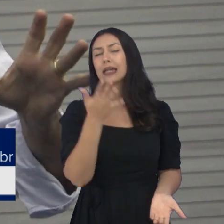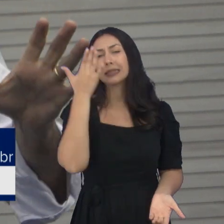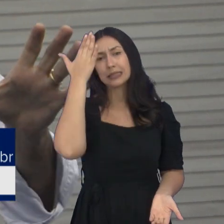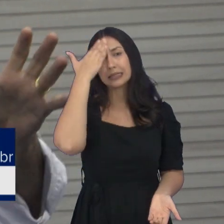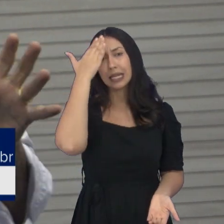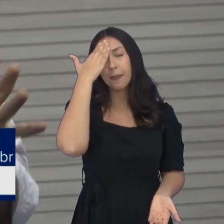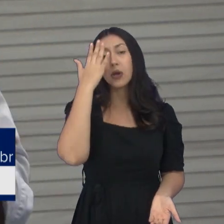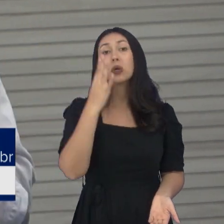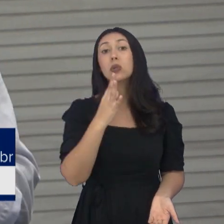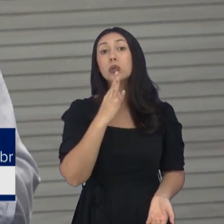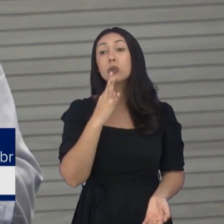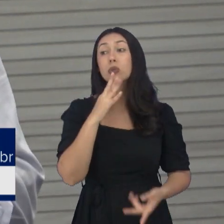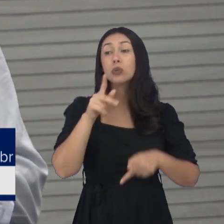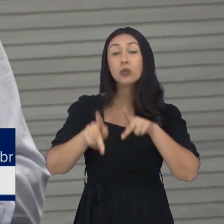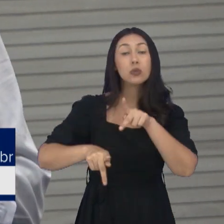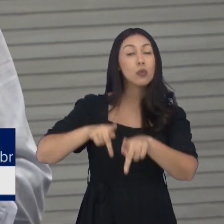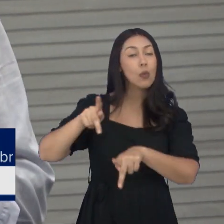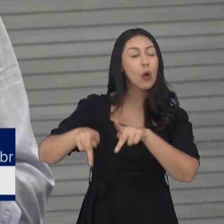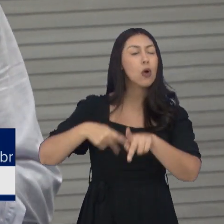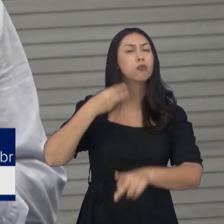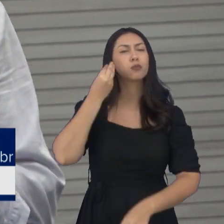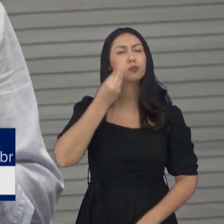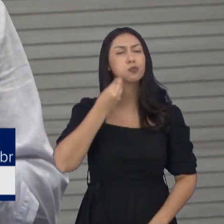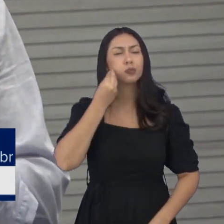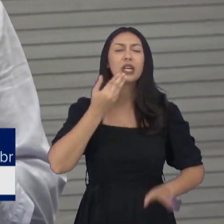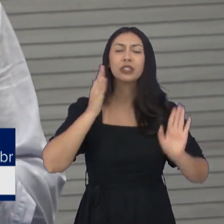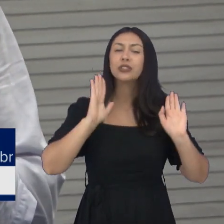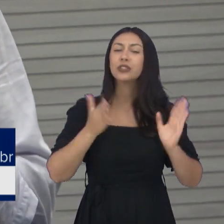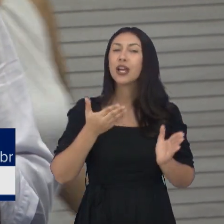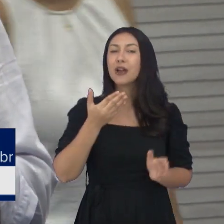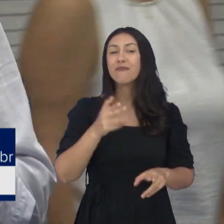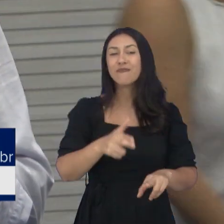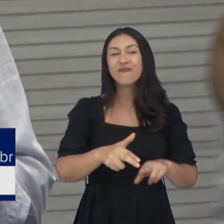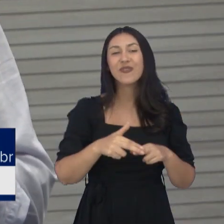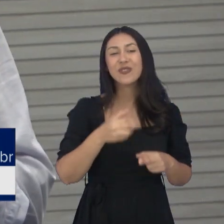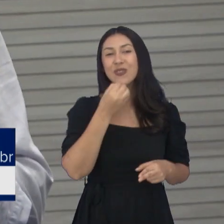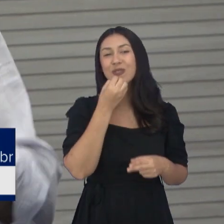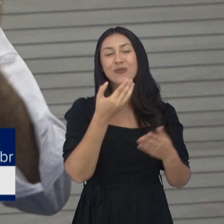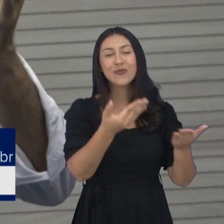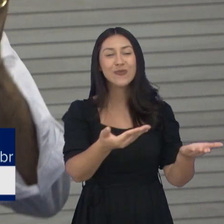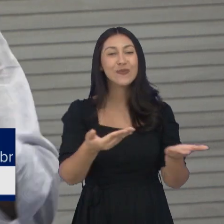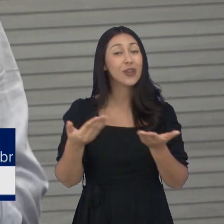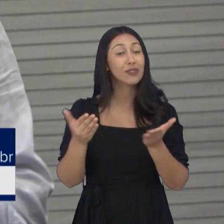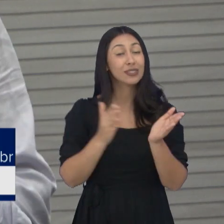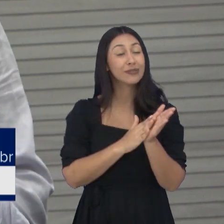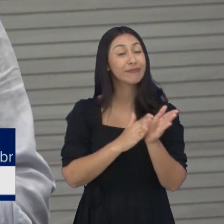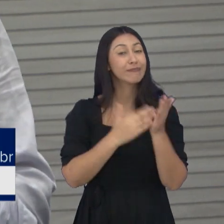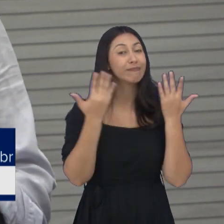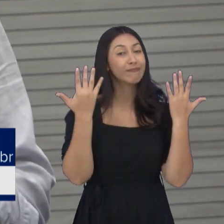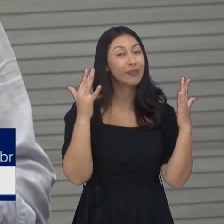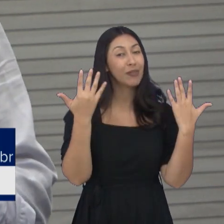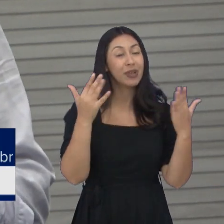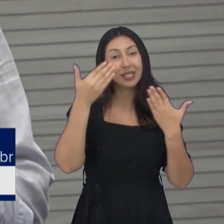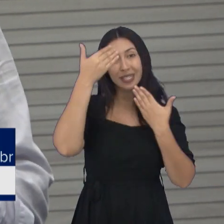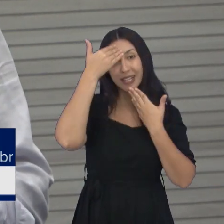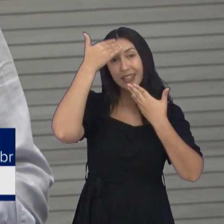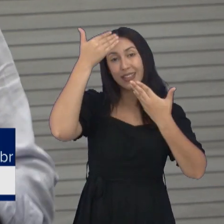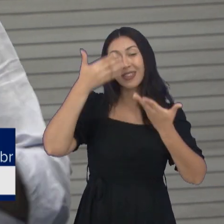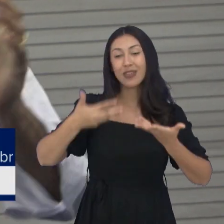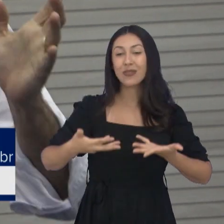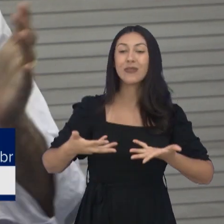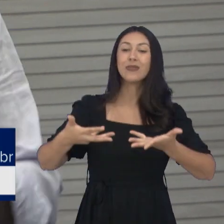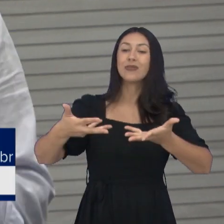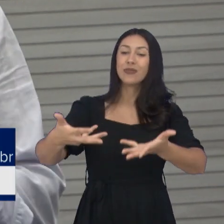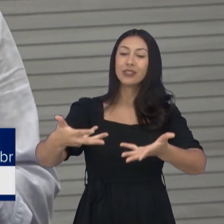determinados assuntos, já tem essa experiência e vai ser muito bem-vinda essa candidatura. Parabéns, agradeço o convite, né, tinham me